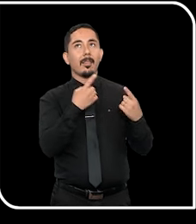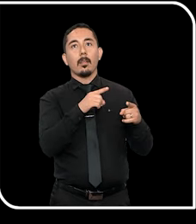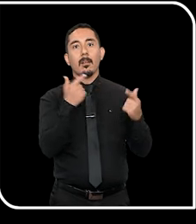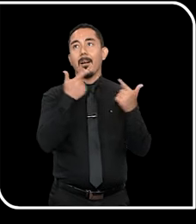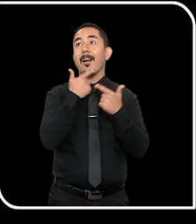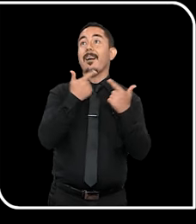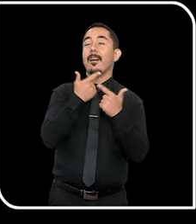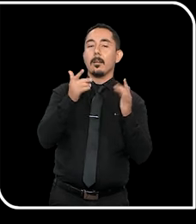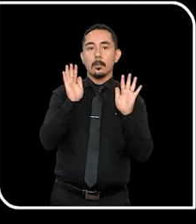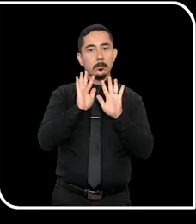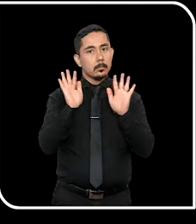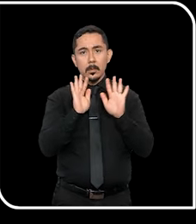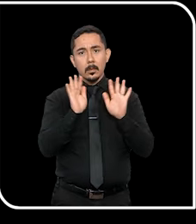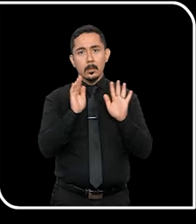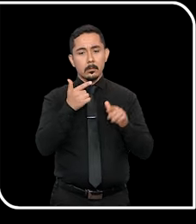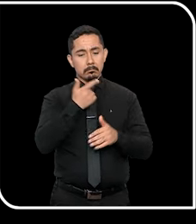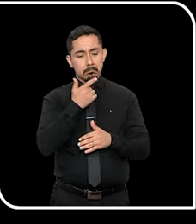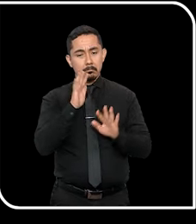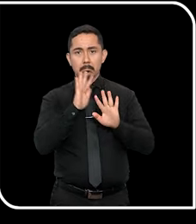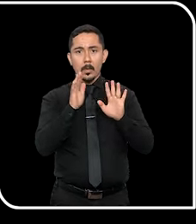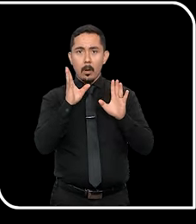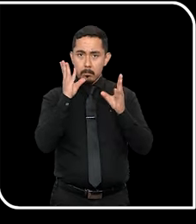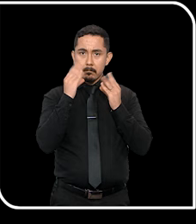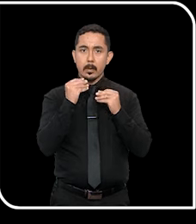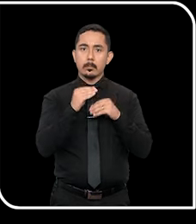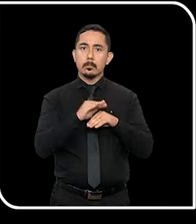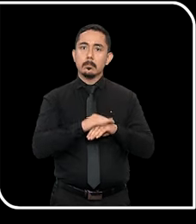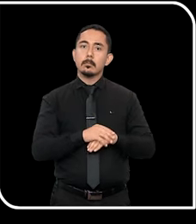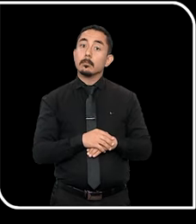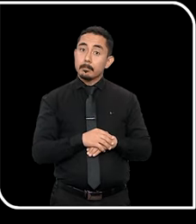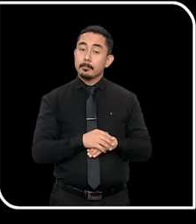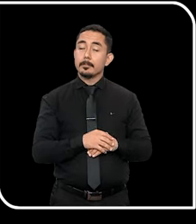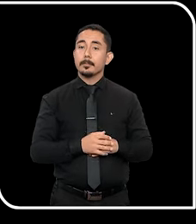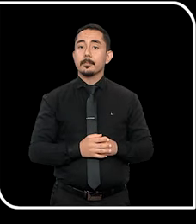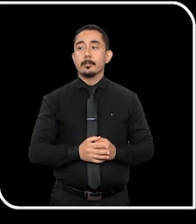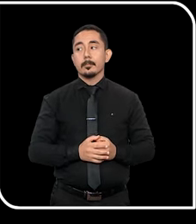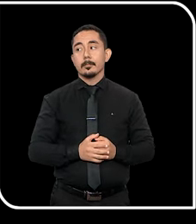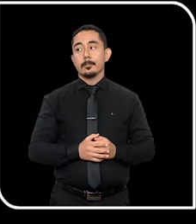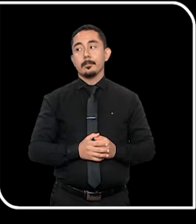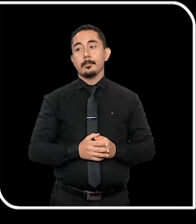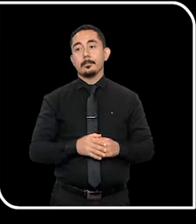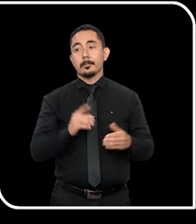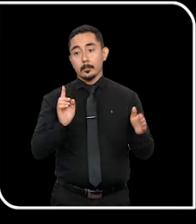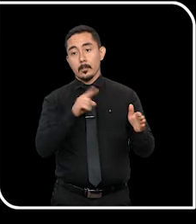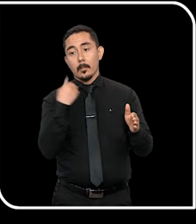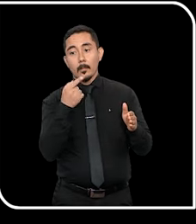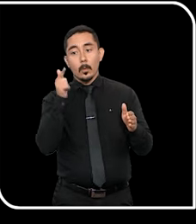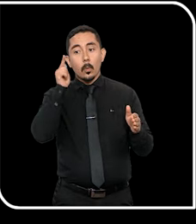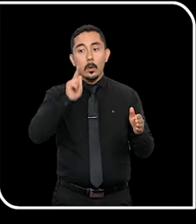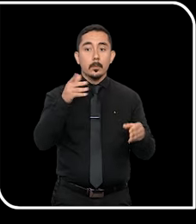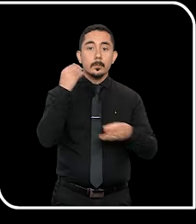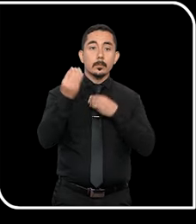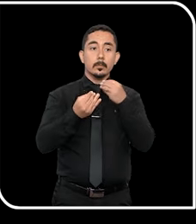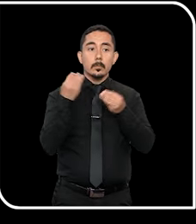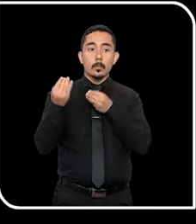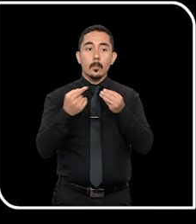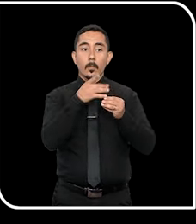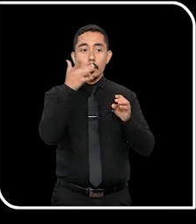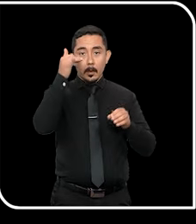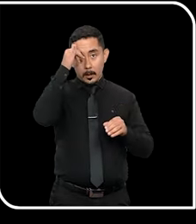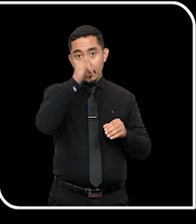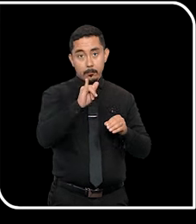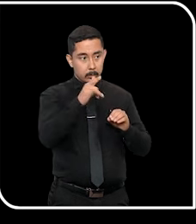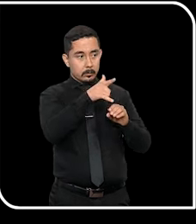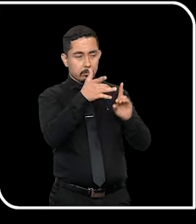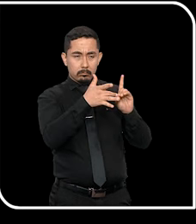irem não não Riam não deem risada e aí como que a gente consegue dar passos pra gente ser antic